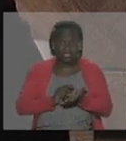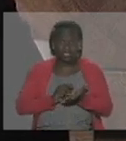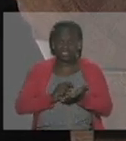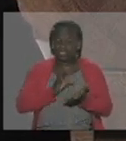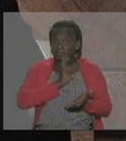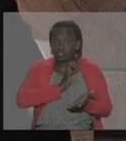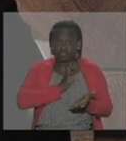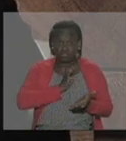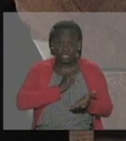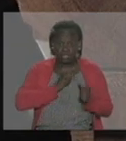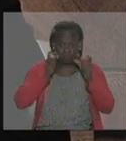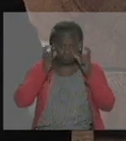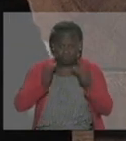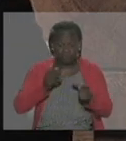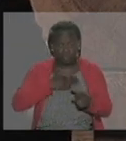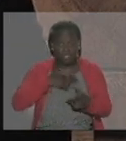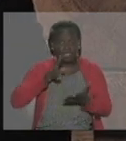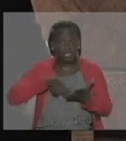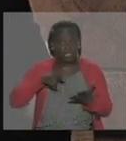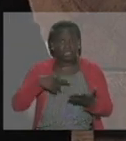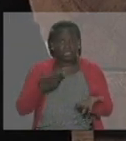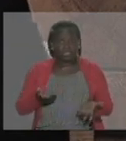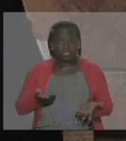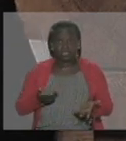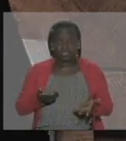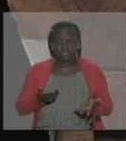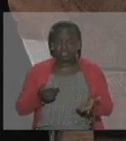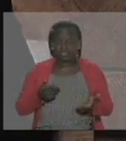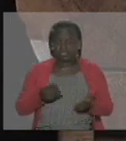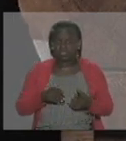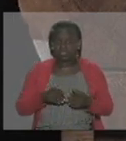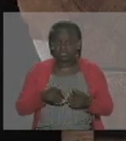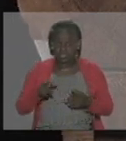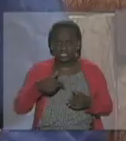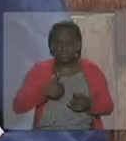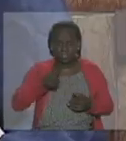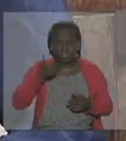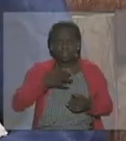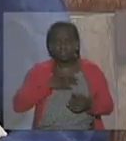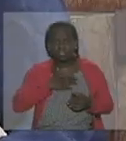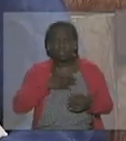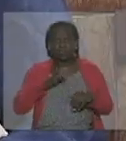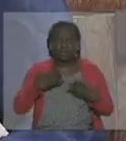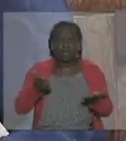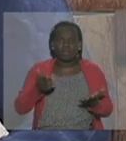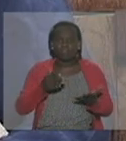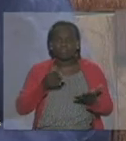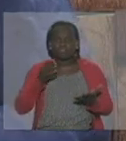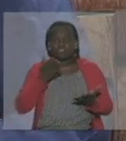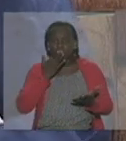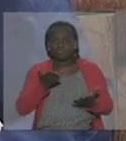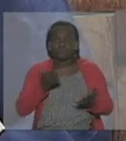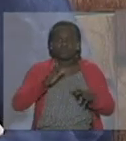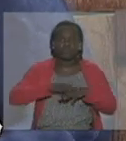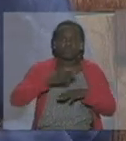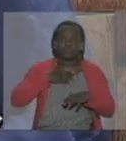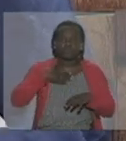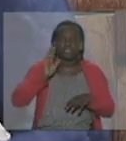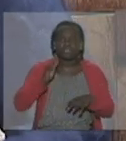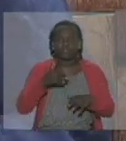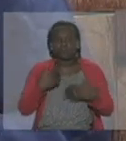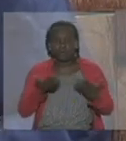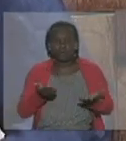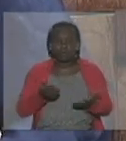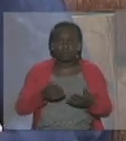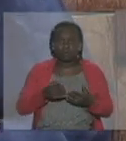ser realmente um apaixonado pela leitura né para se entregar você tem preferência Luciana de gênero você gosta